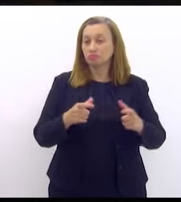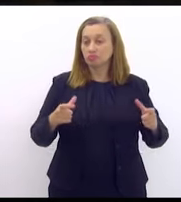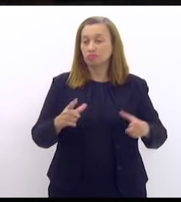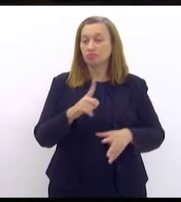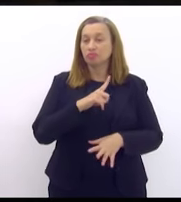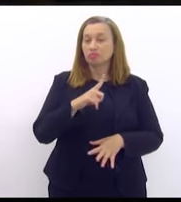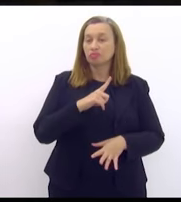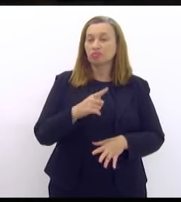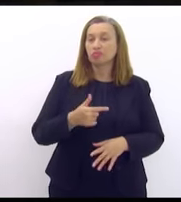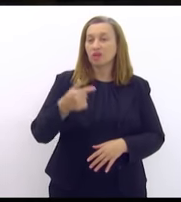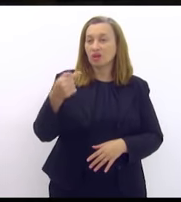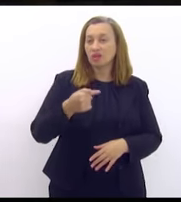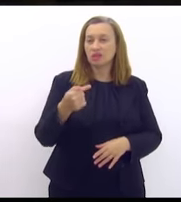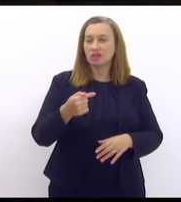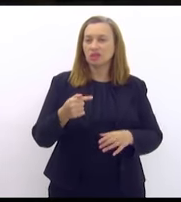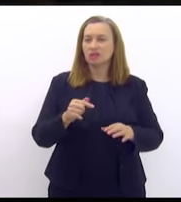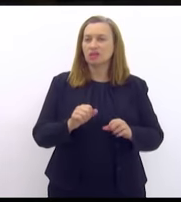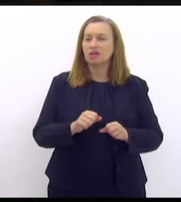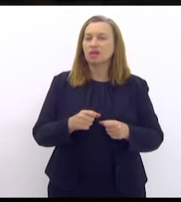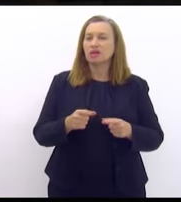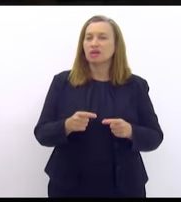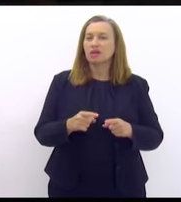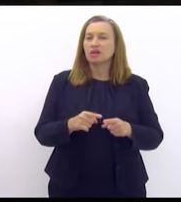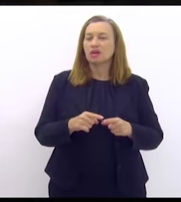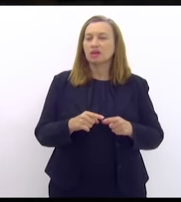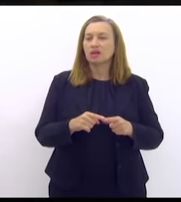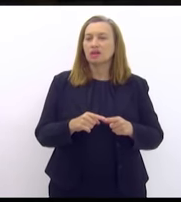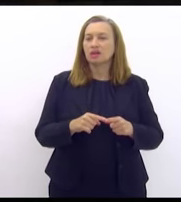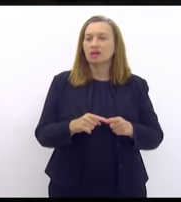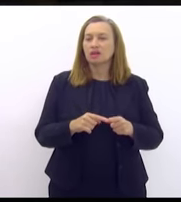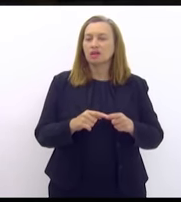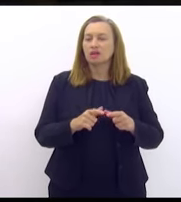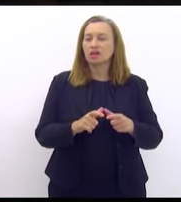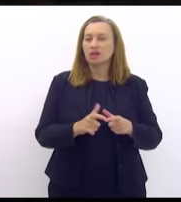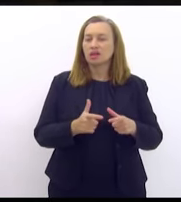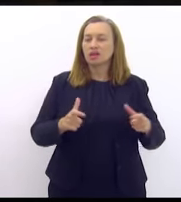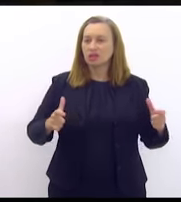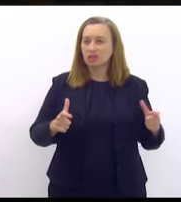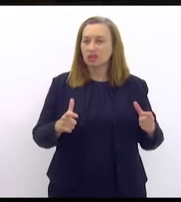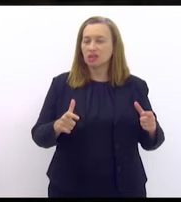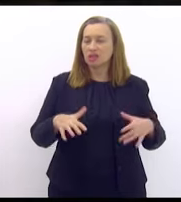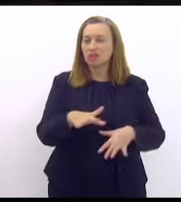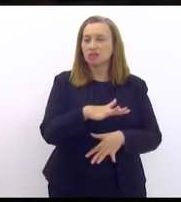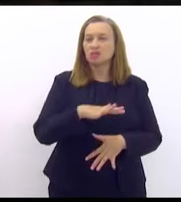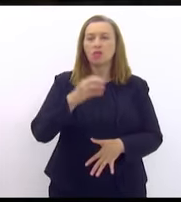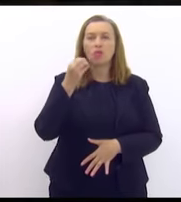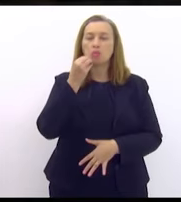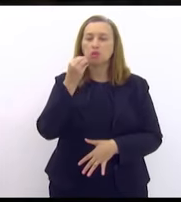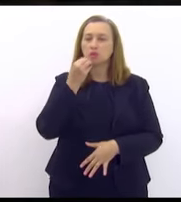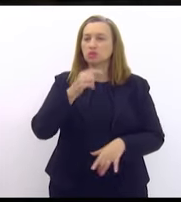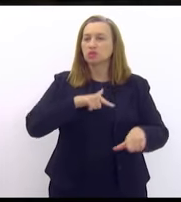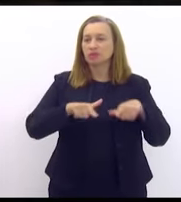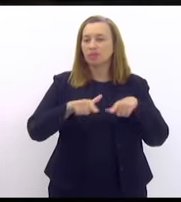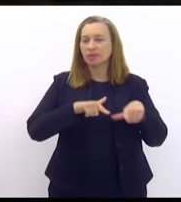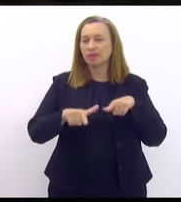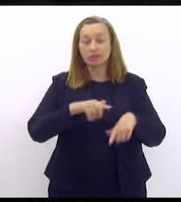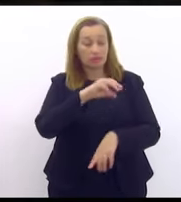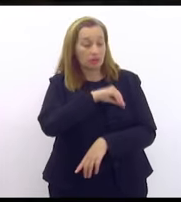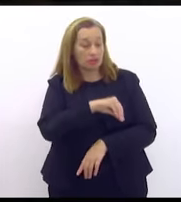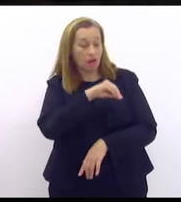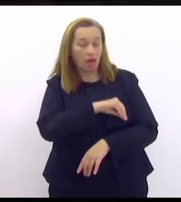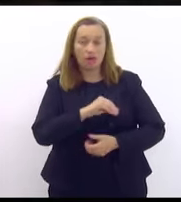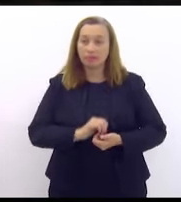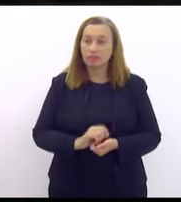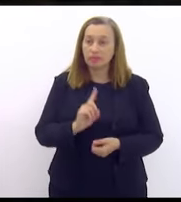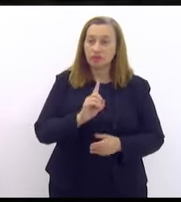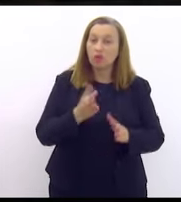é a ampliação e desconcentração territorial das oportunidades de trabalho e emprego, para não